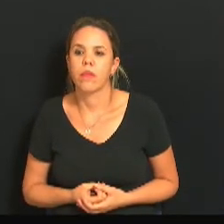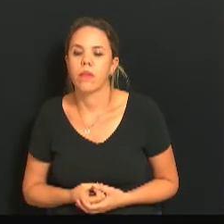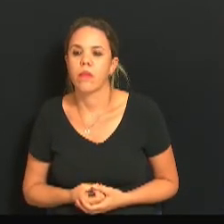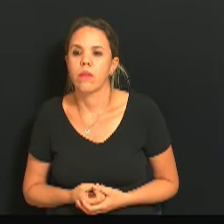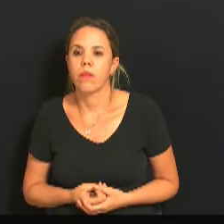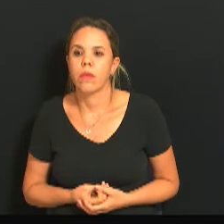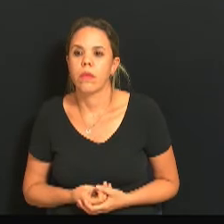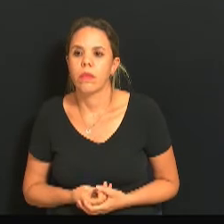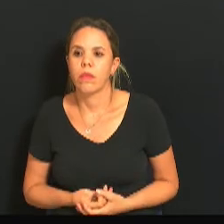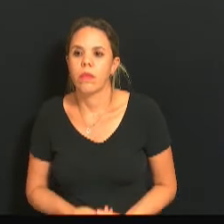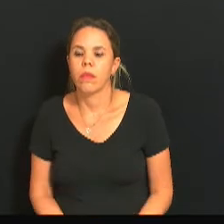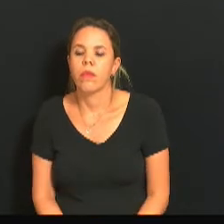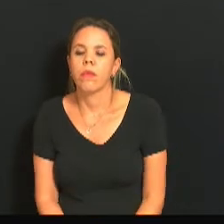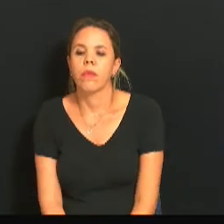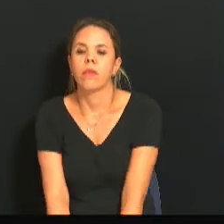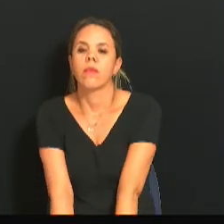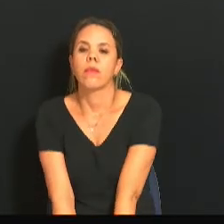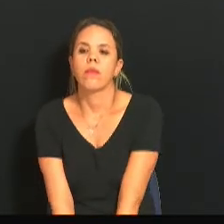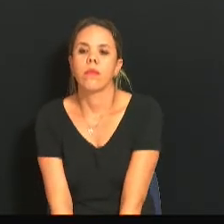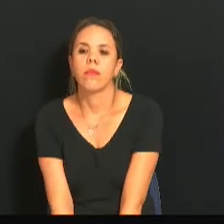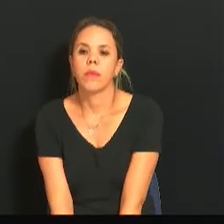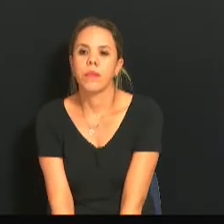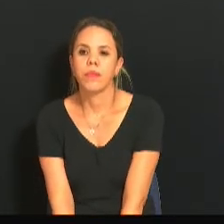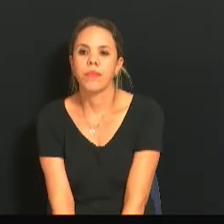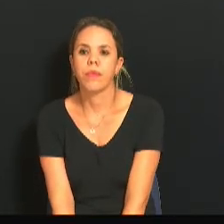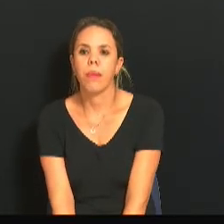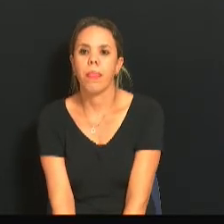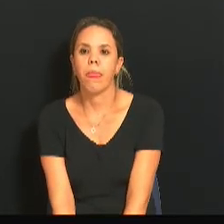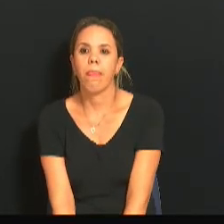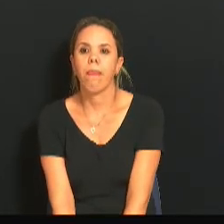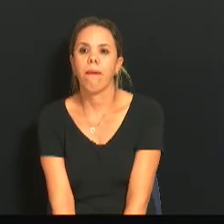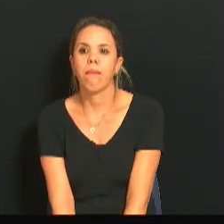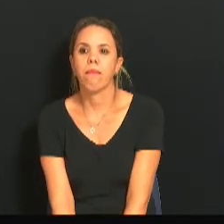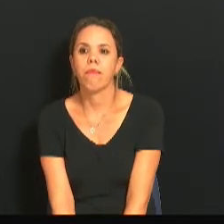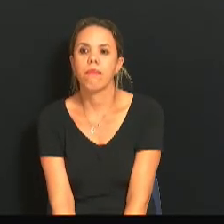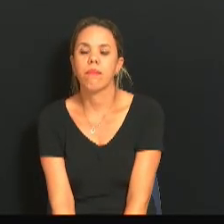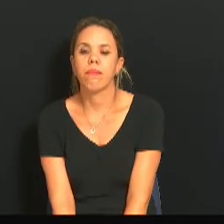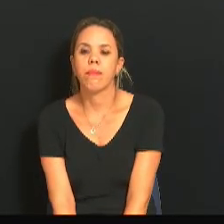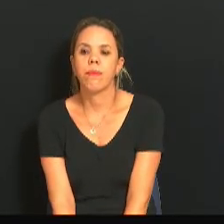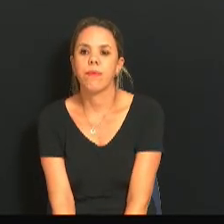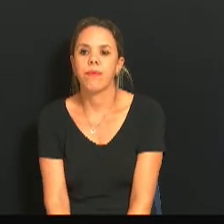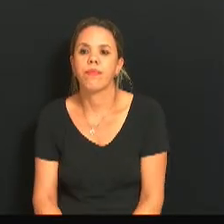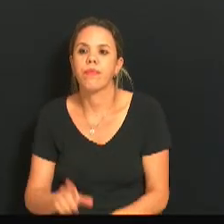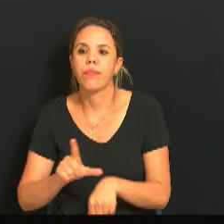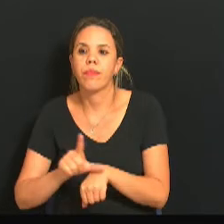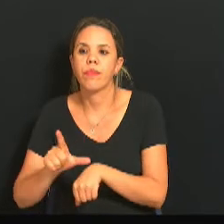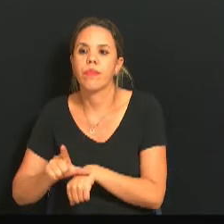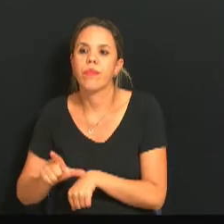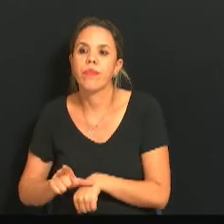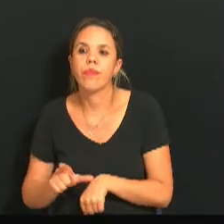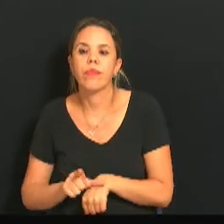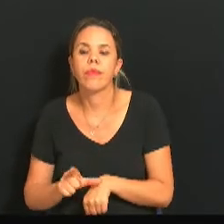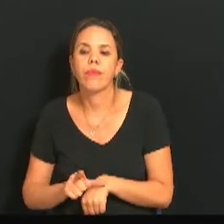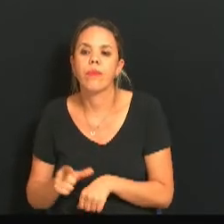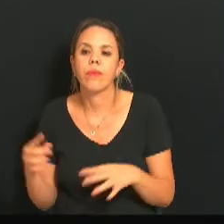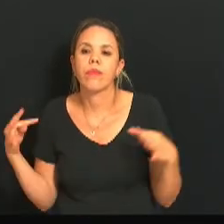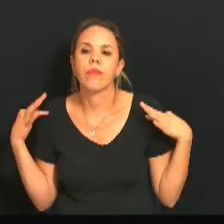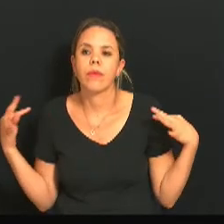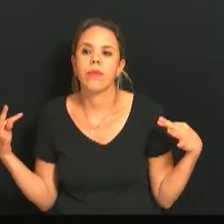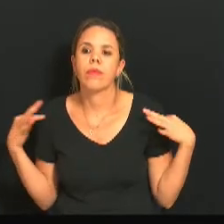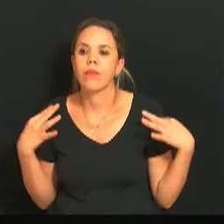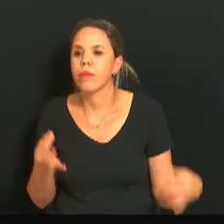vamos aqui no próximo a água estacionamento coberto lojas de conveniência apoio turístico